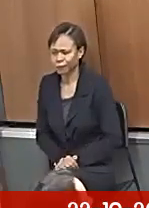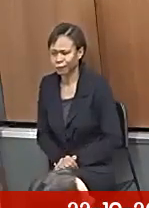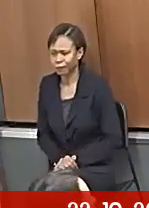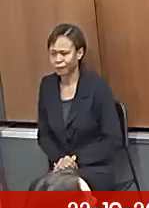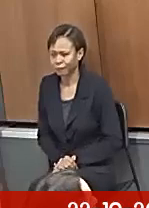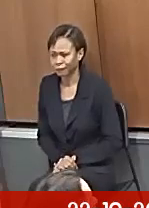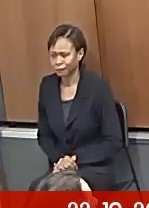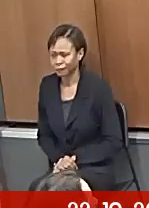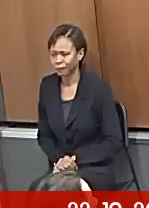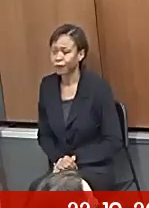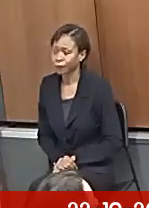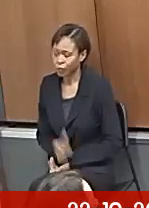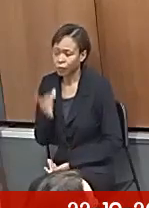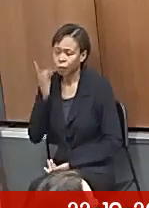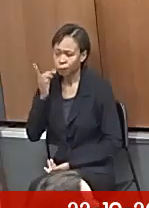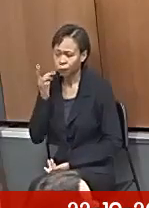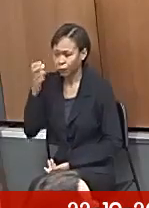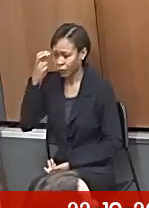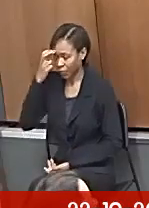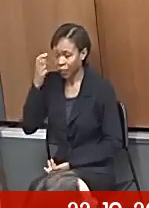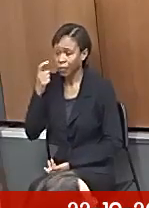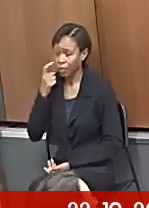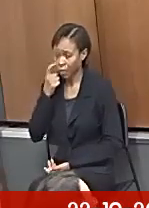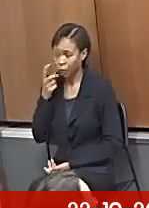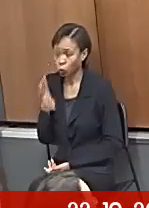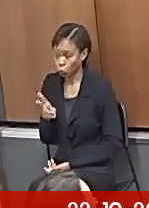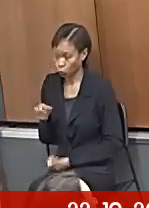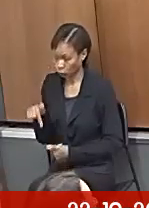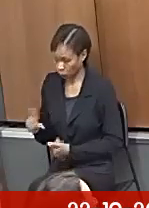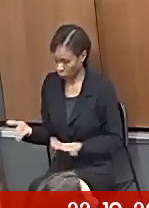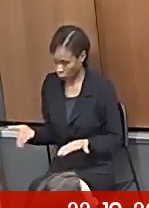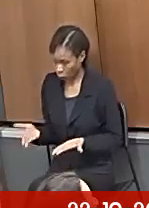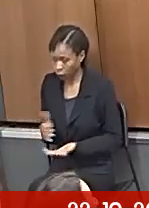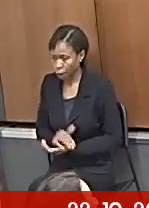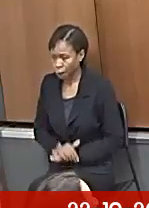bem, deputado Zé Guilherme. Continuando aqui,